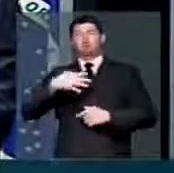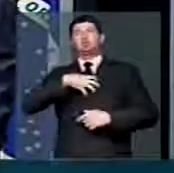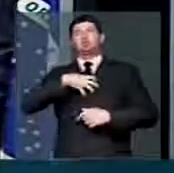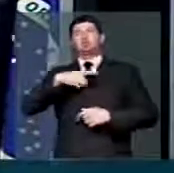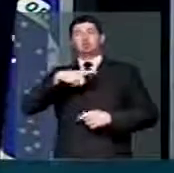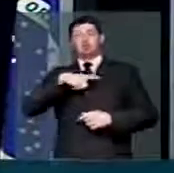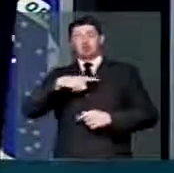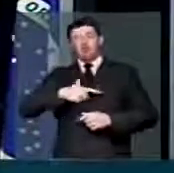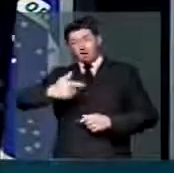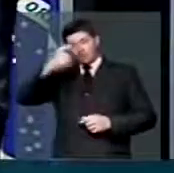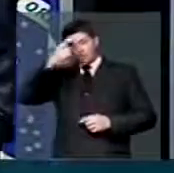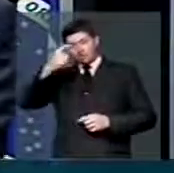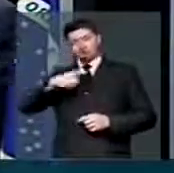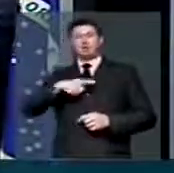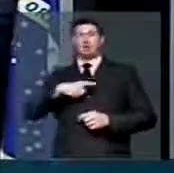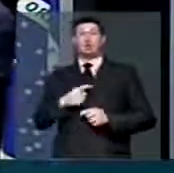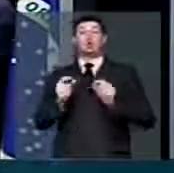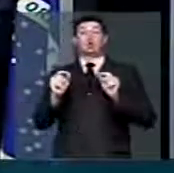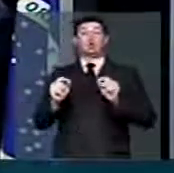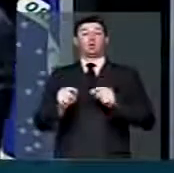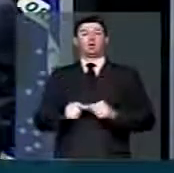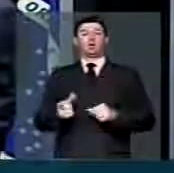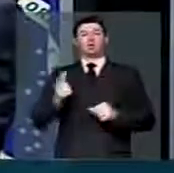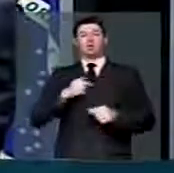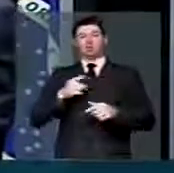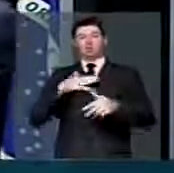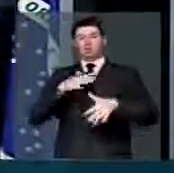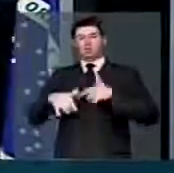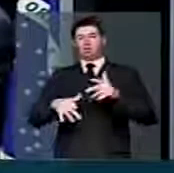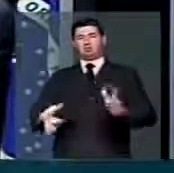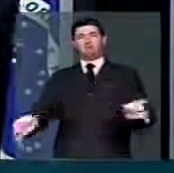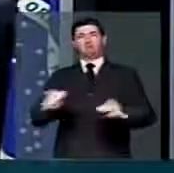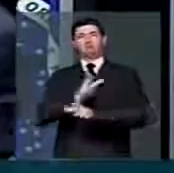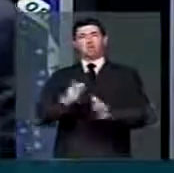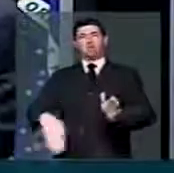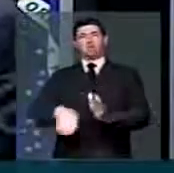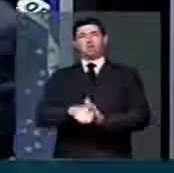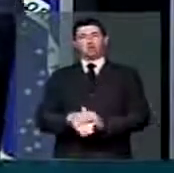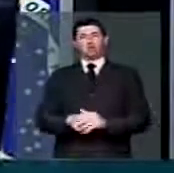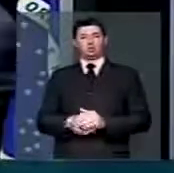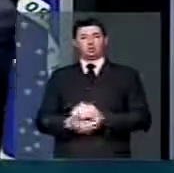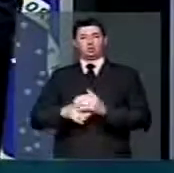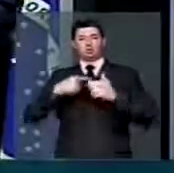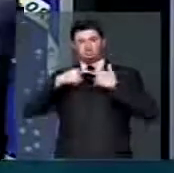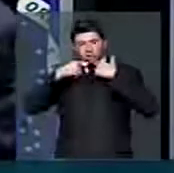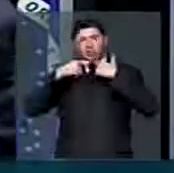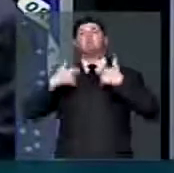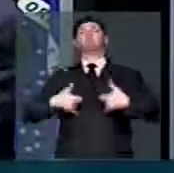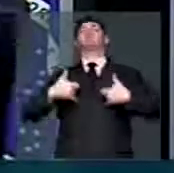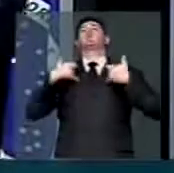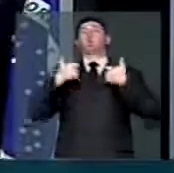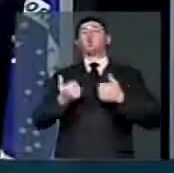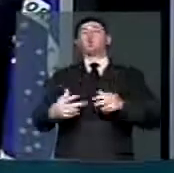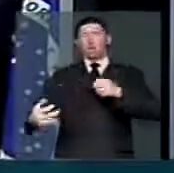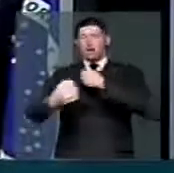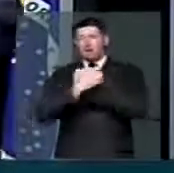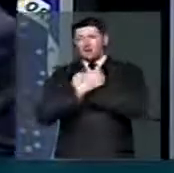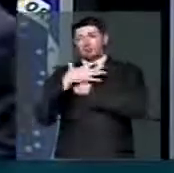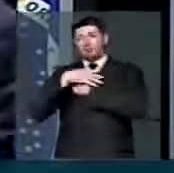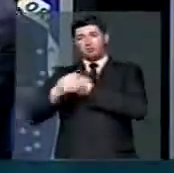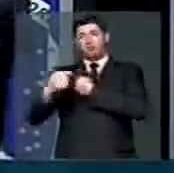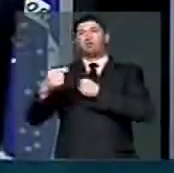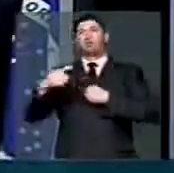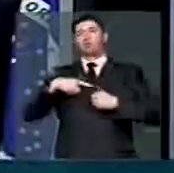sentimento, com a consciência de dever cumprido, de cabeça erguida, podendo chegar em casa e abraçar os